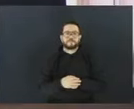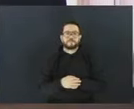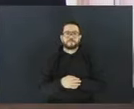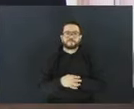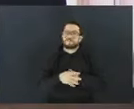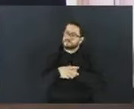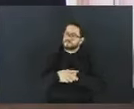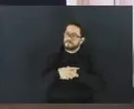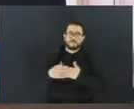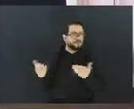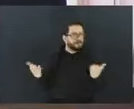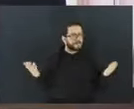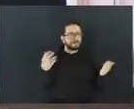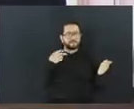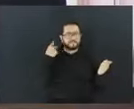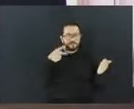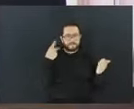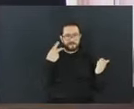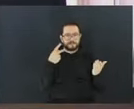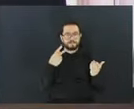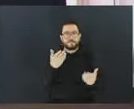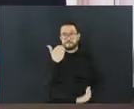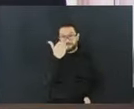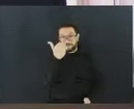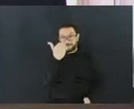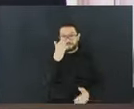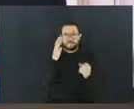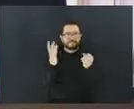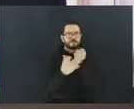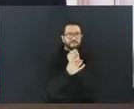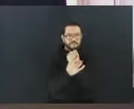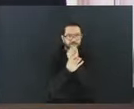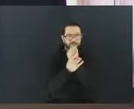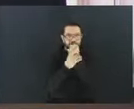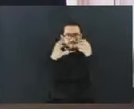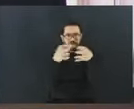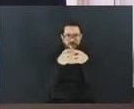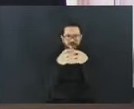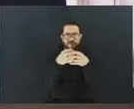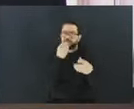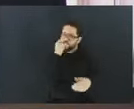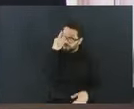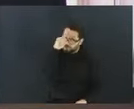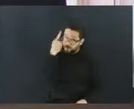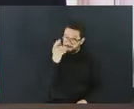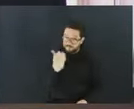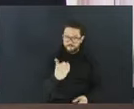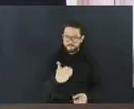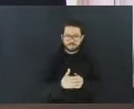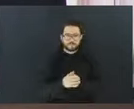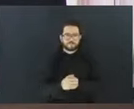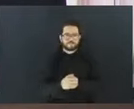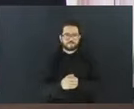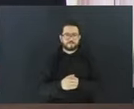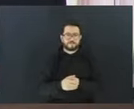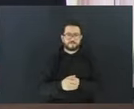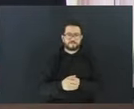A força de segurança que se faz presente hoje nessa casa, também o meu bom dia. Eu queria perguntar